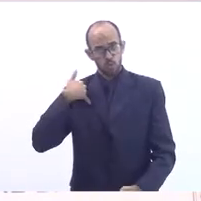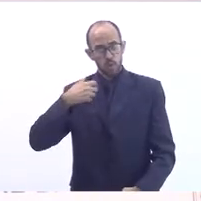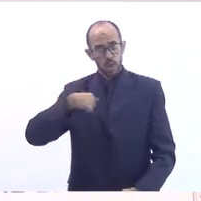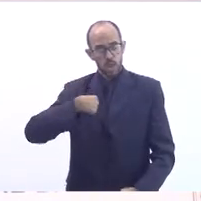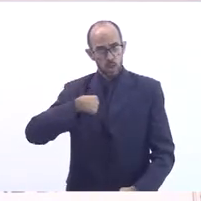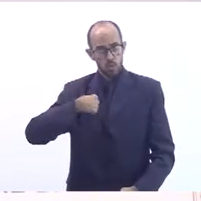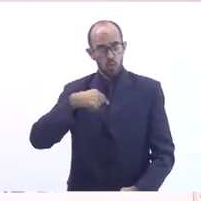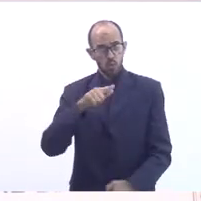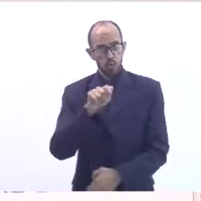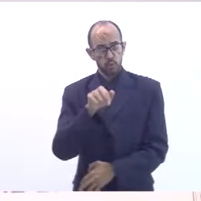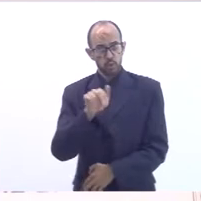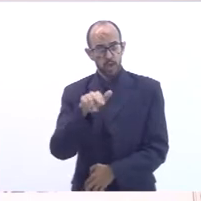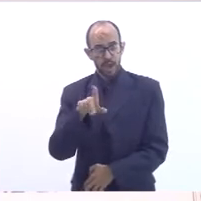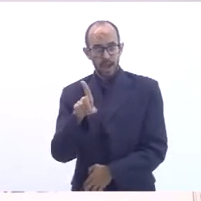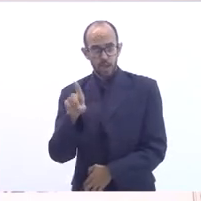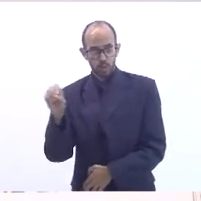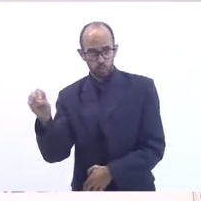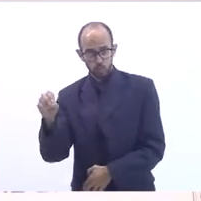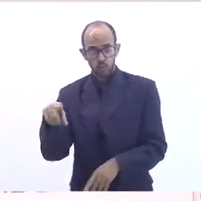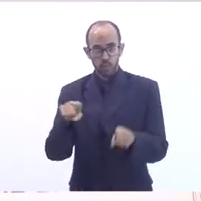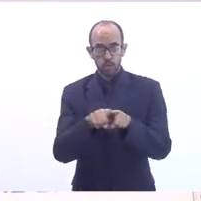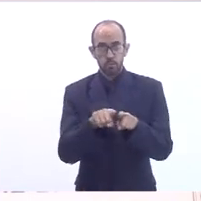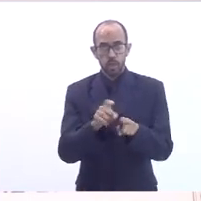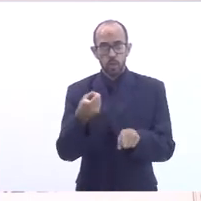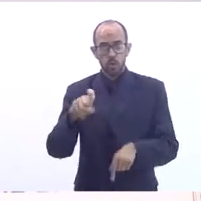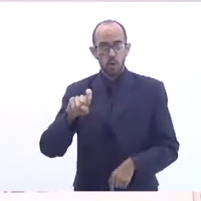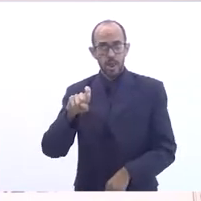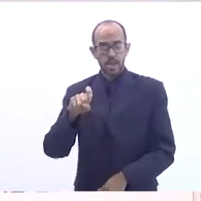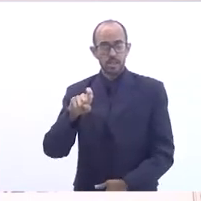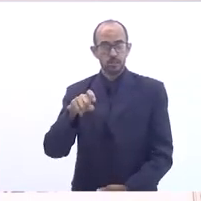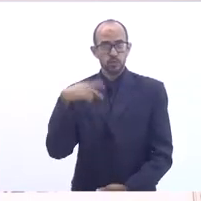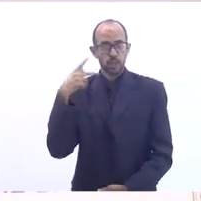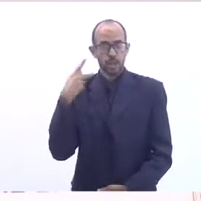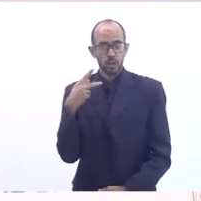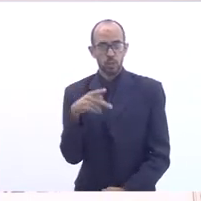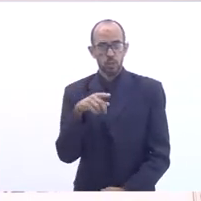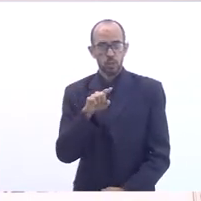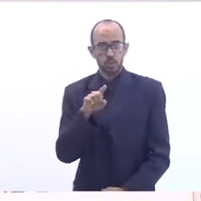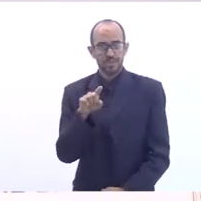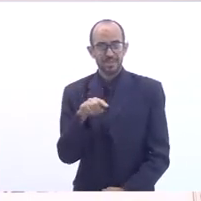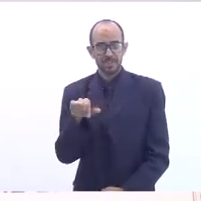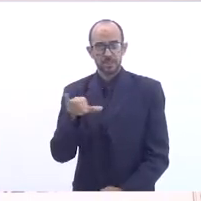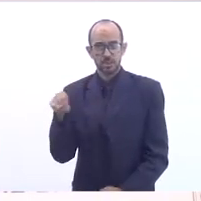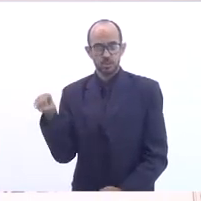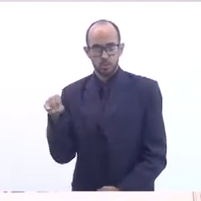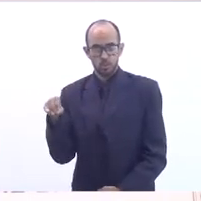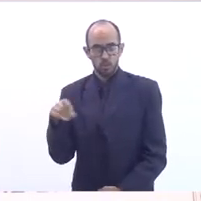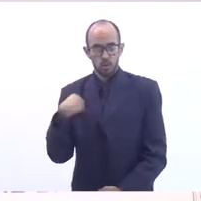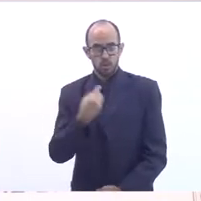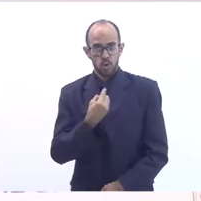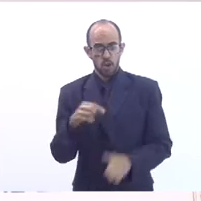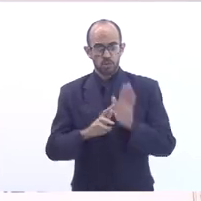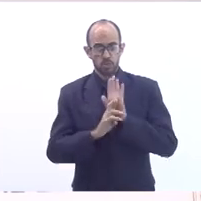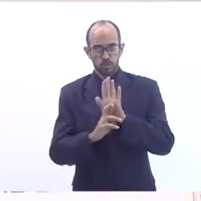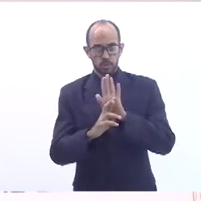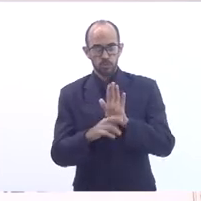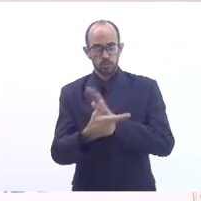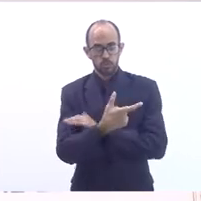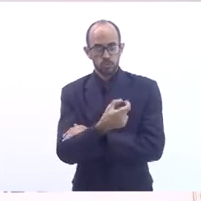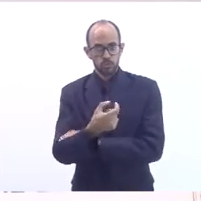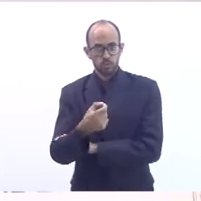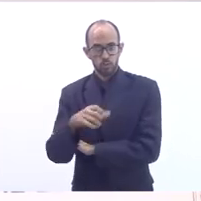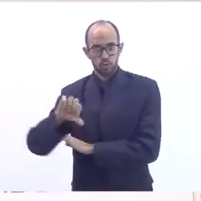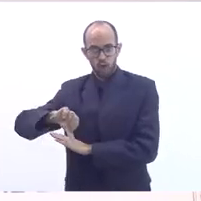Geraldo Xavier Santiago o ex Vereador Renato Cinco nós fizemos a representação em 2009 que